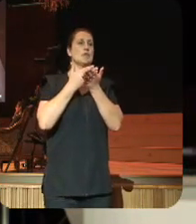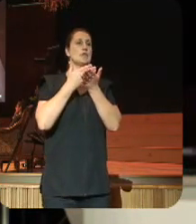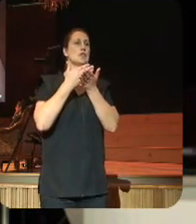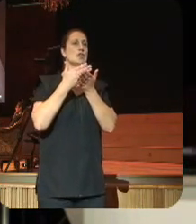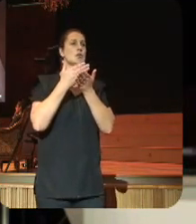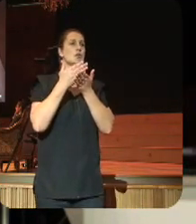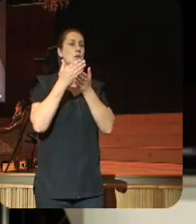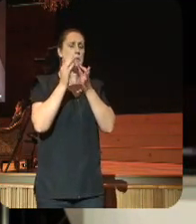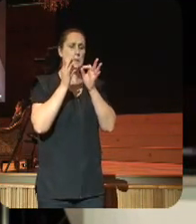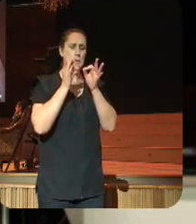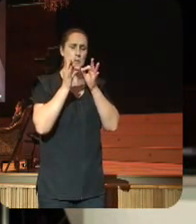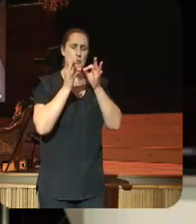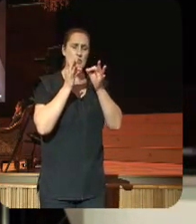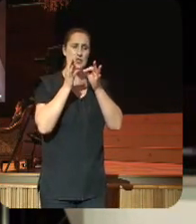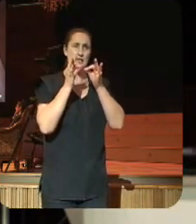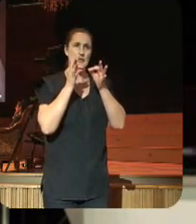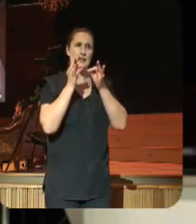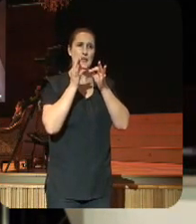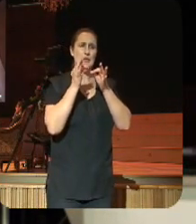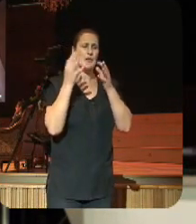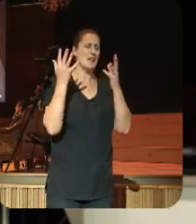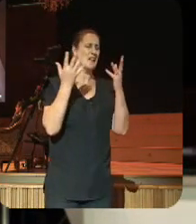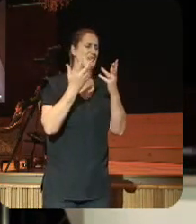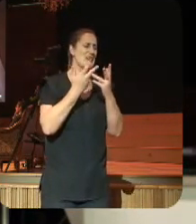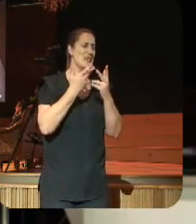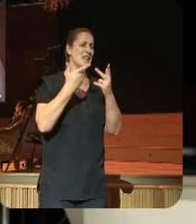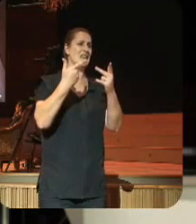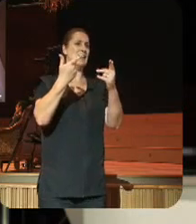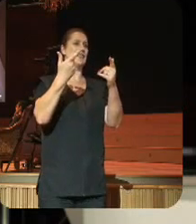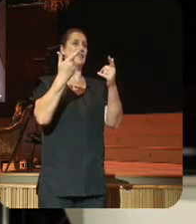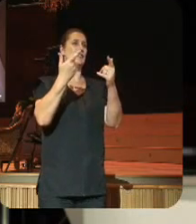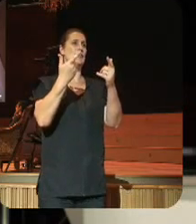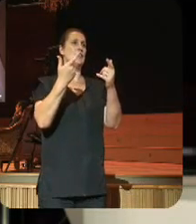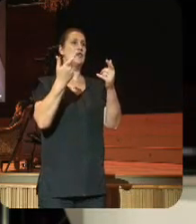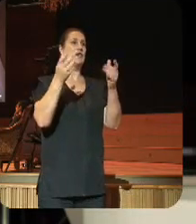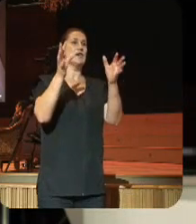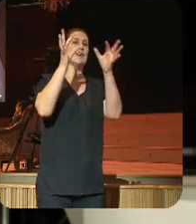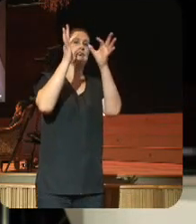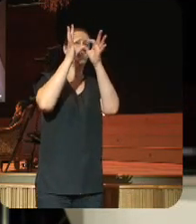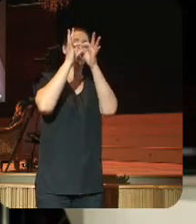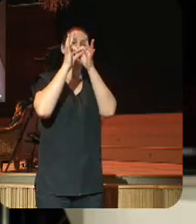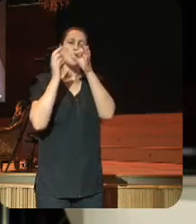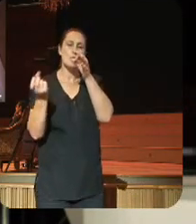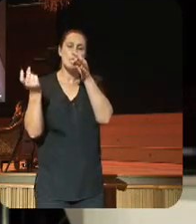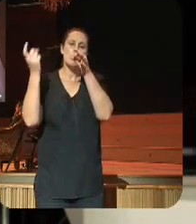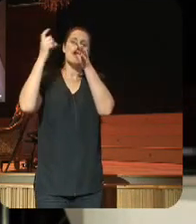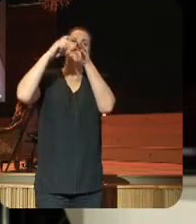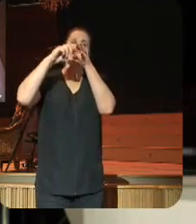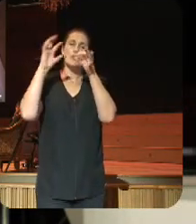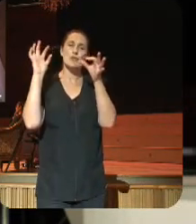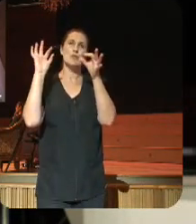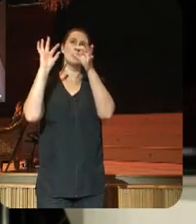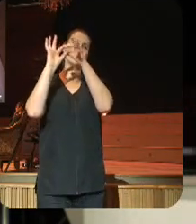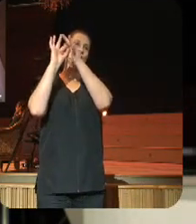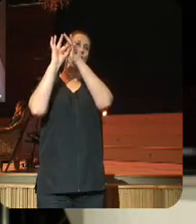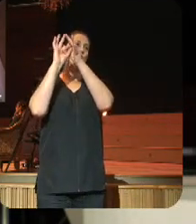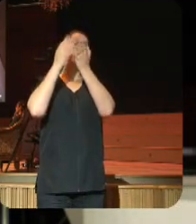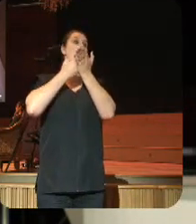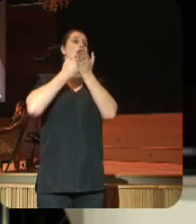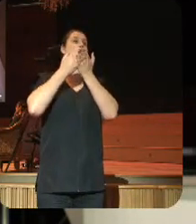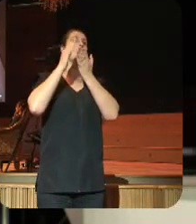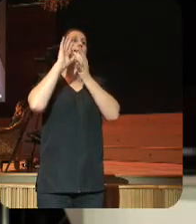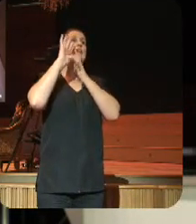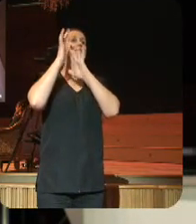tremendo, uma obra linda de reconciliação, que começa no nascimento de